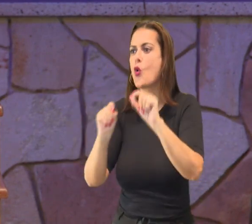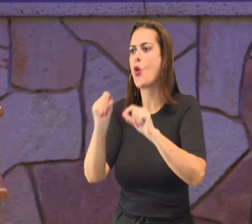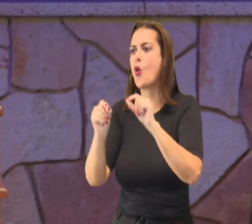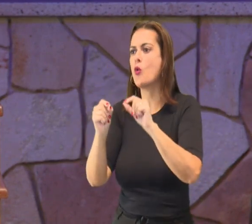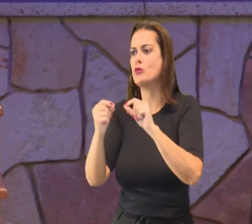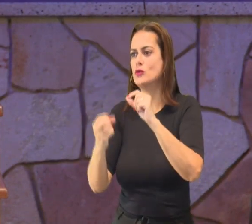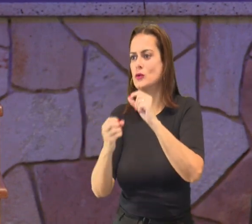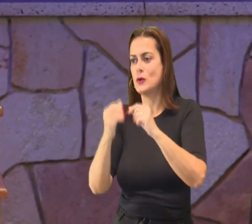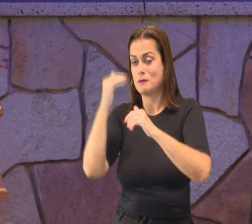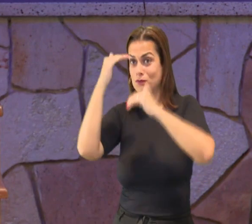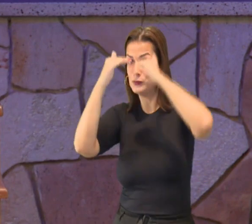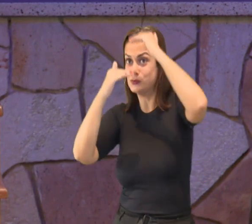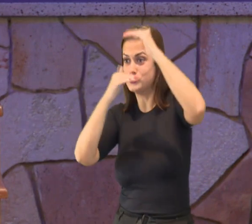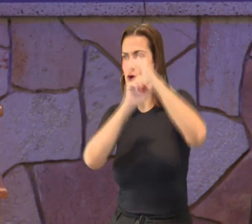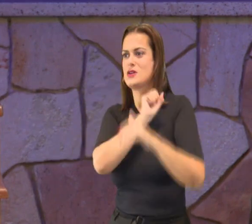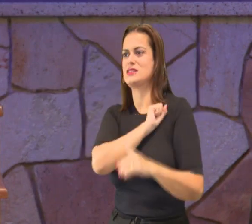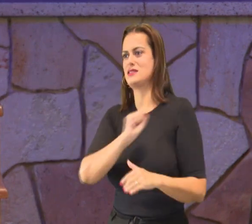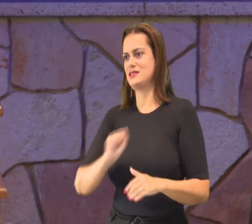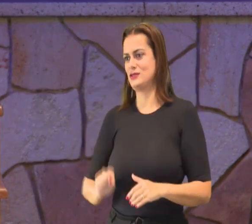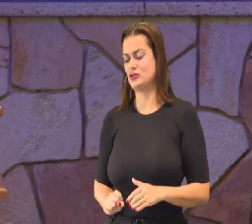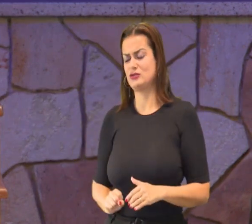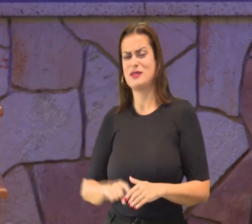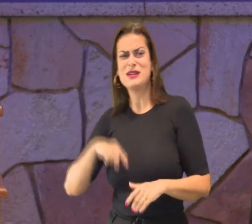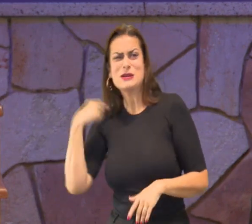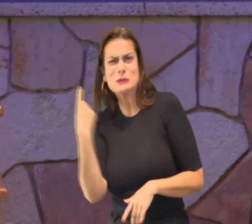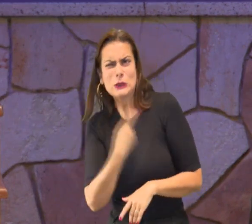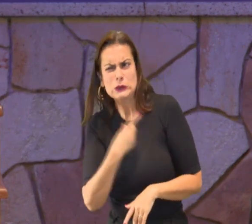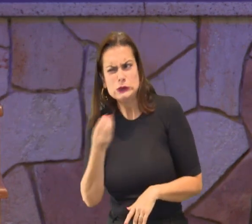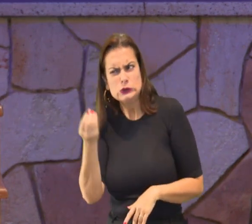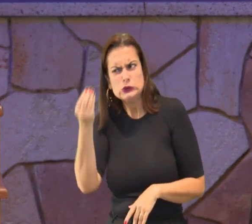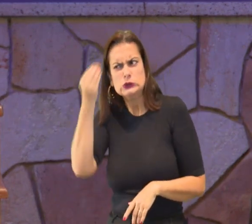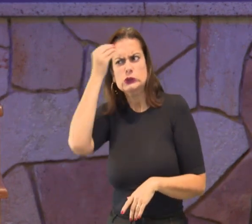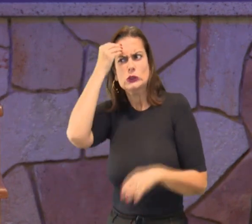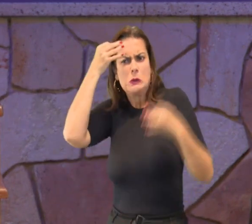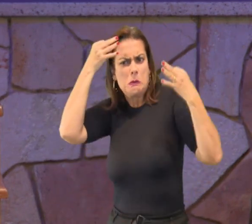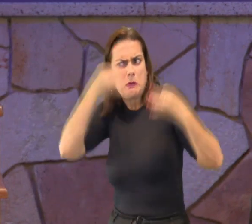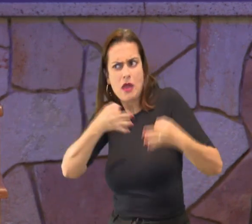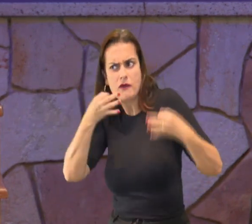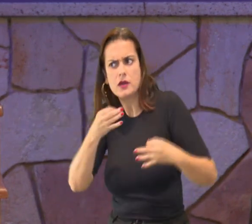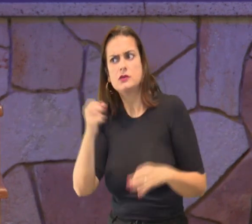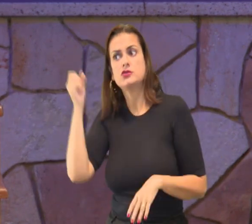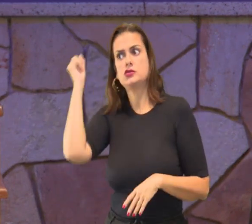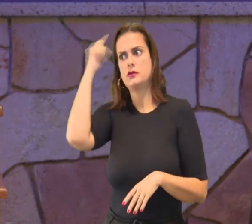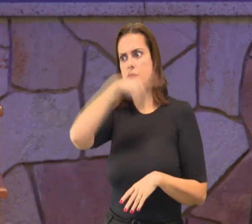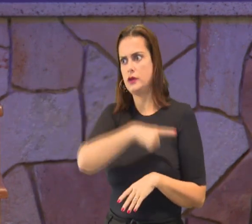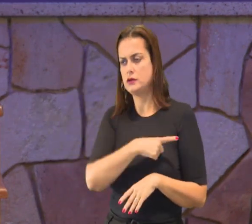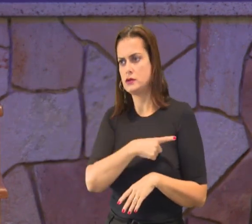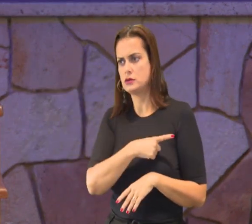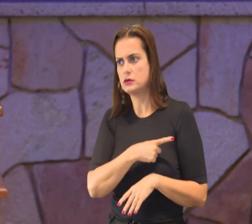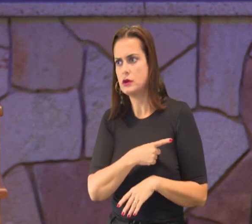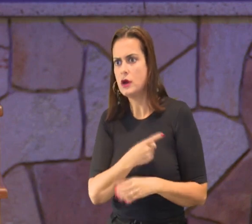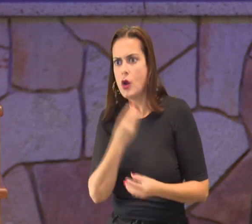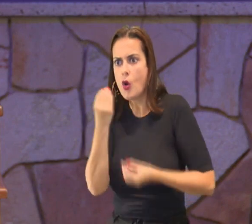Para nós, é muito difícil, muitas vezes, compreender tanto sangue, tanta